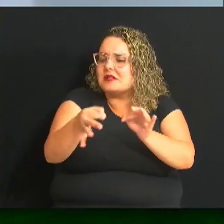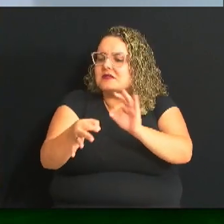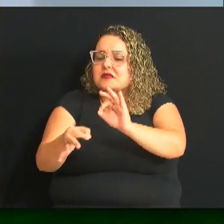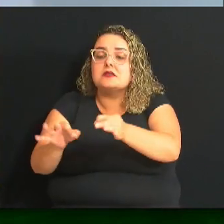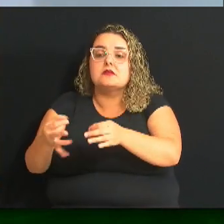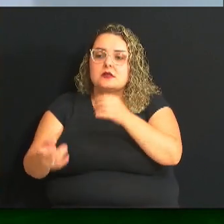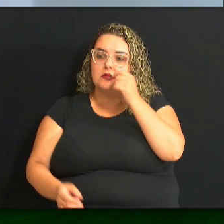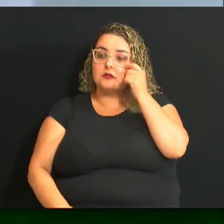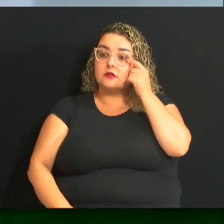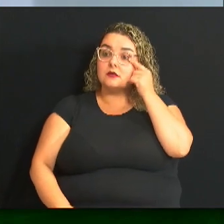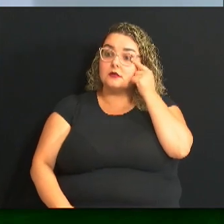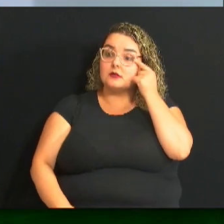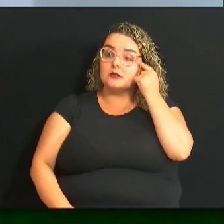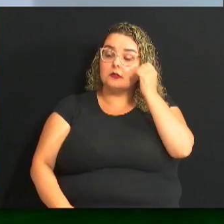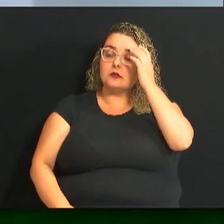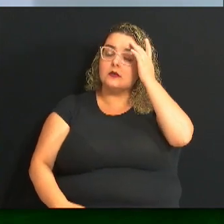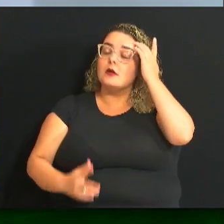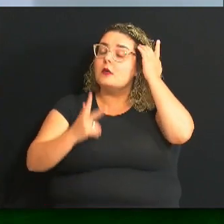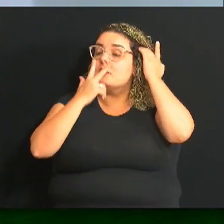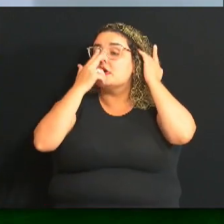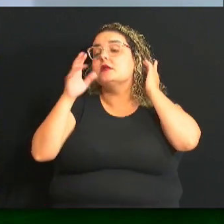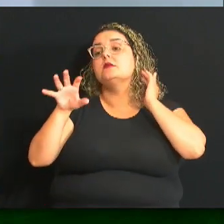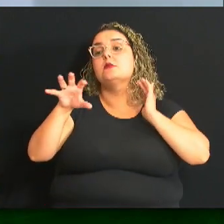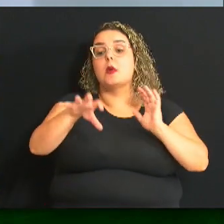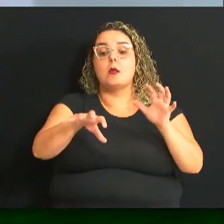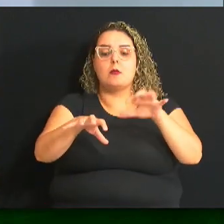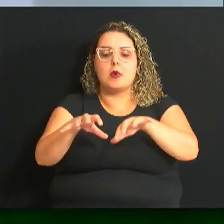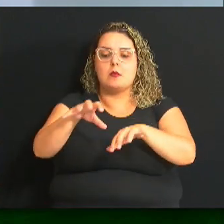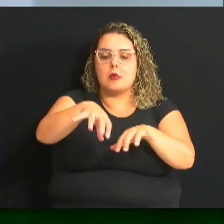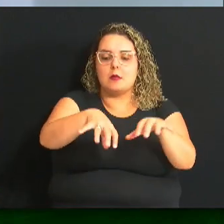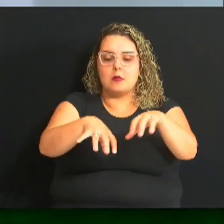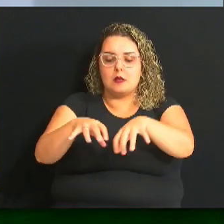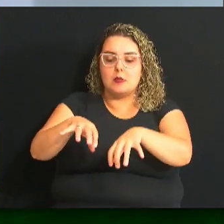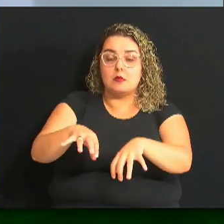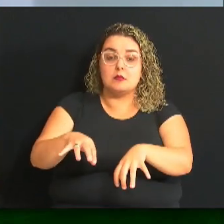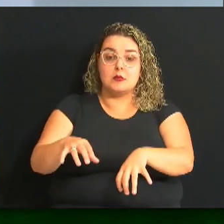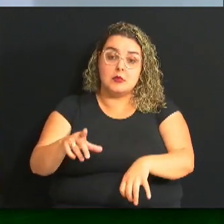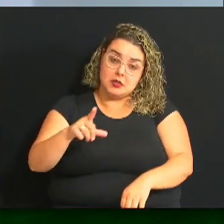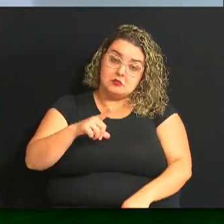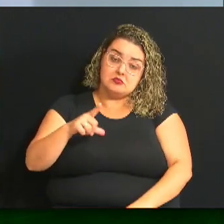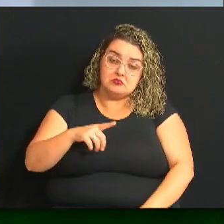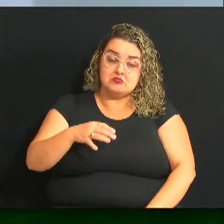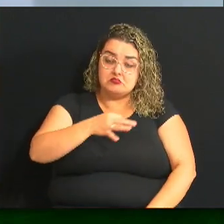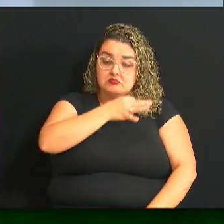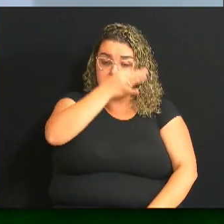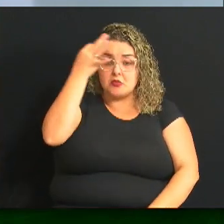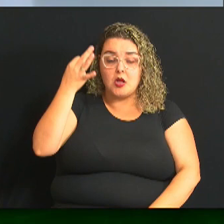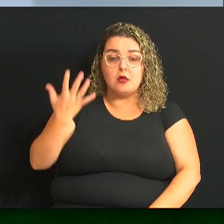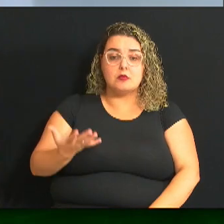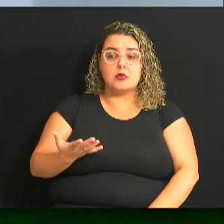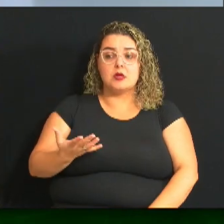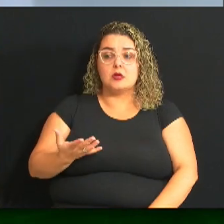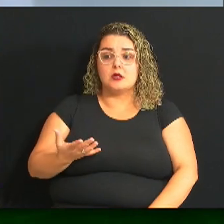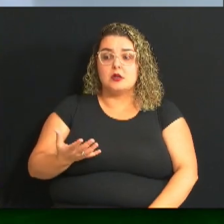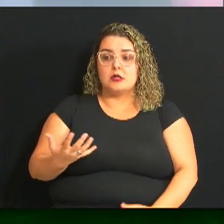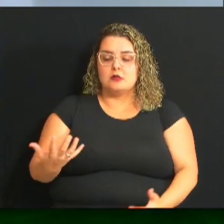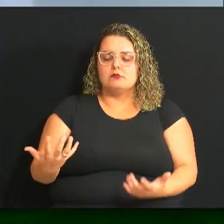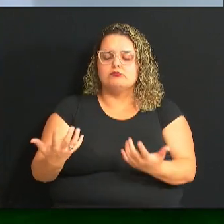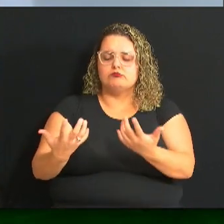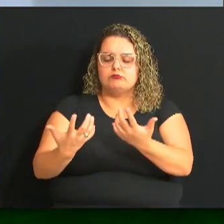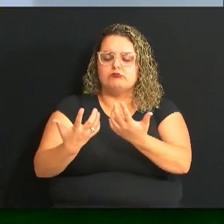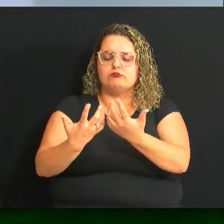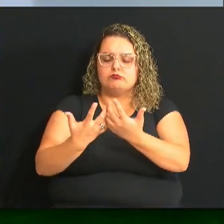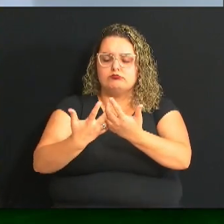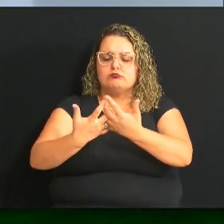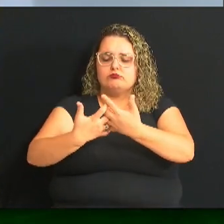um quebra-cabeça que nós demos sorte, eu posso falar sorte mesmo, de que ele realmente encaixou e ele